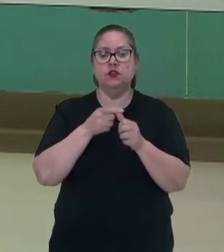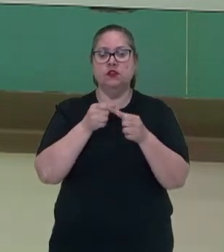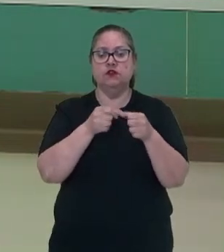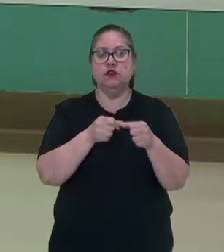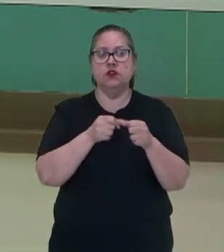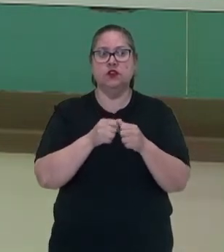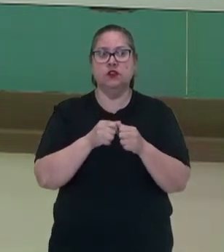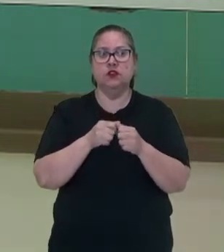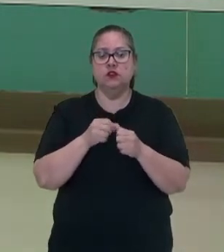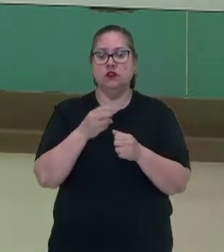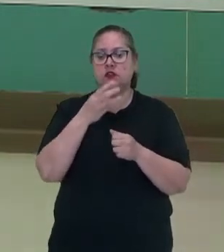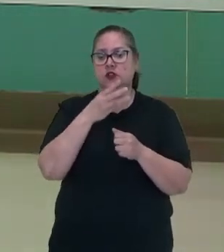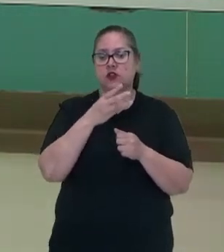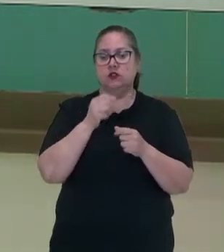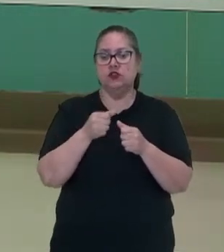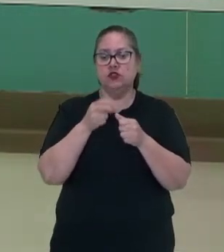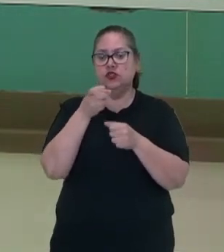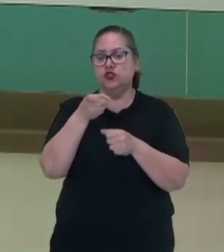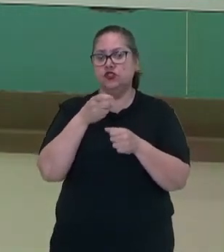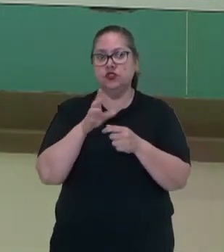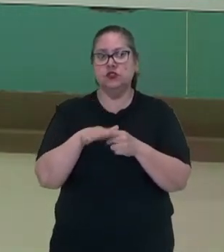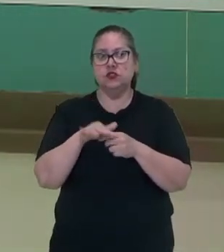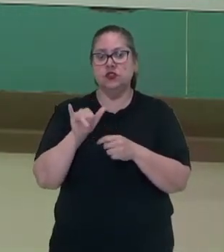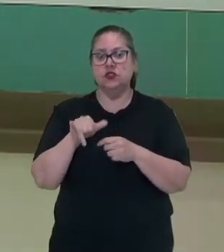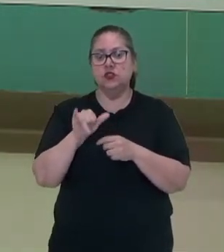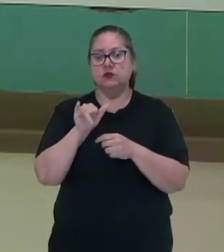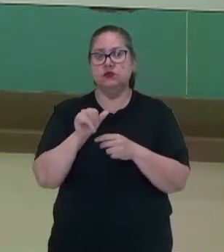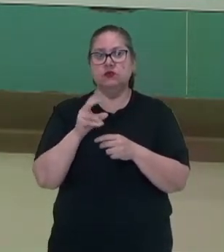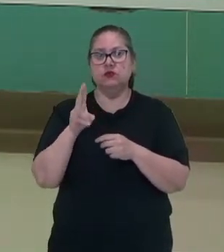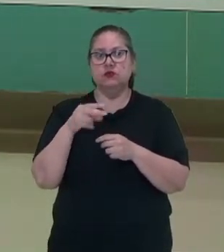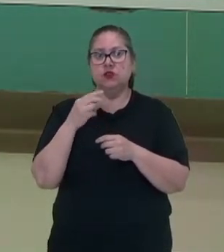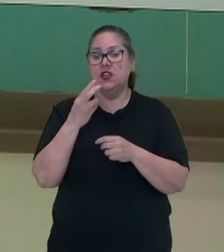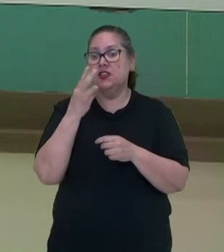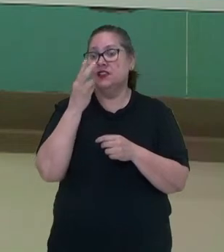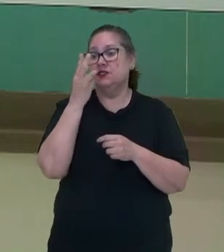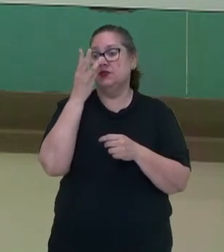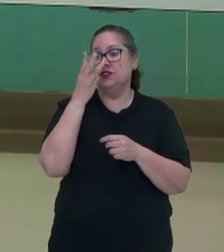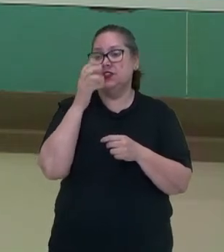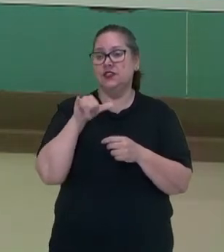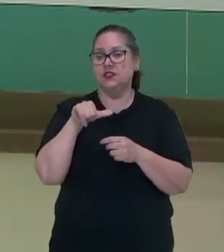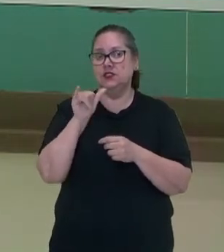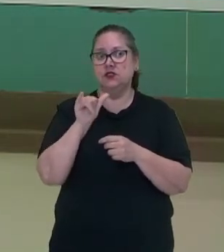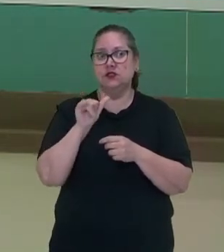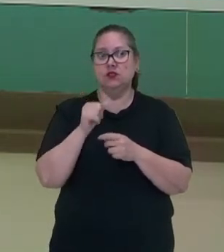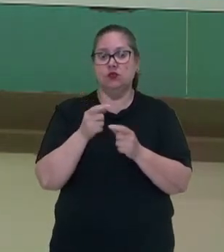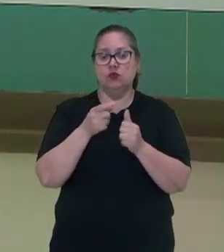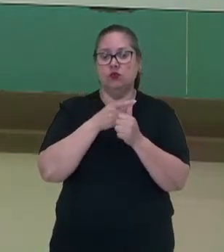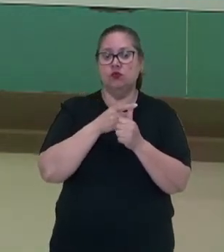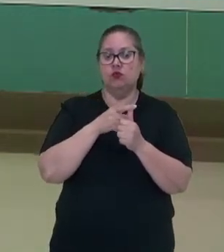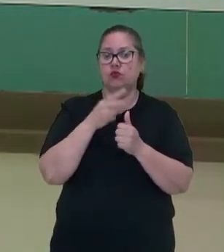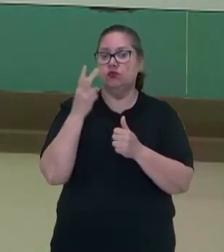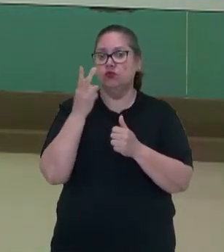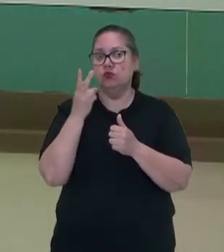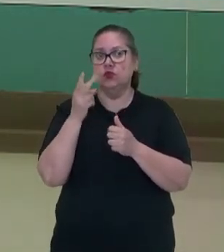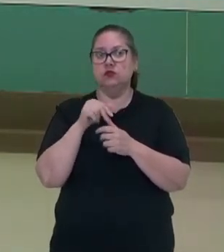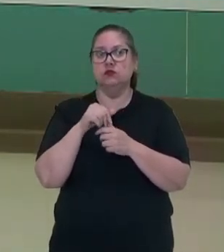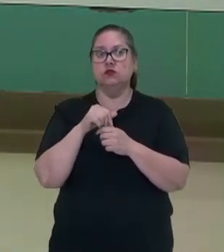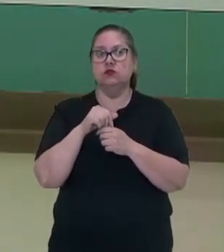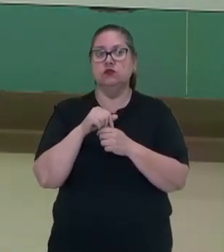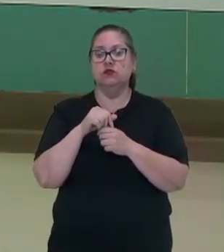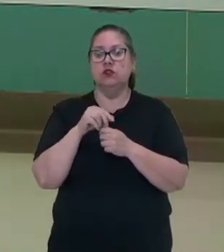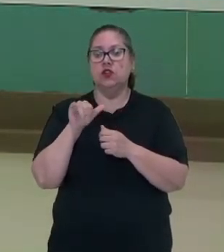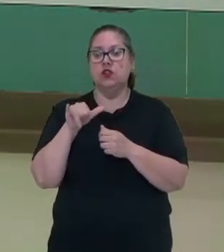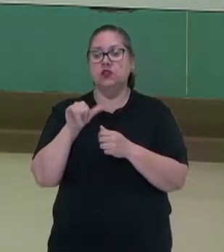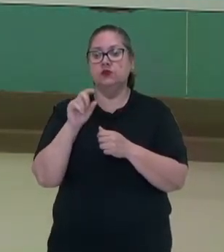sobra? Coloquei o 3, coloquei o x, y ao cubo são 3y. Se eu coloquei 1 na frente, sobrou os outros 2, ó,